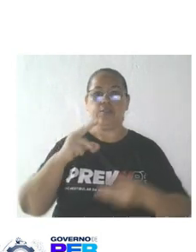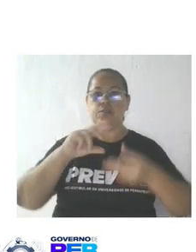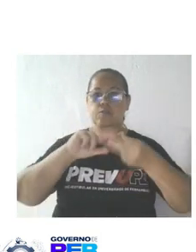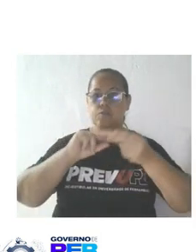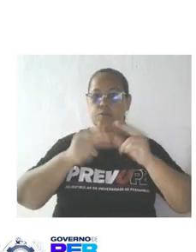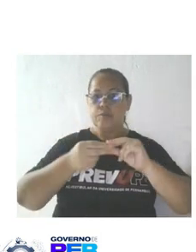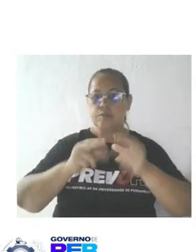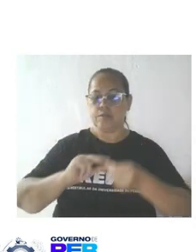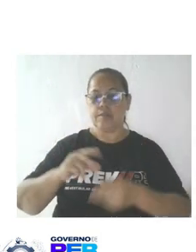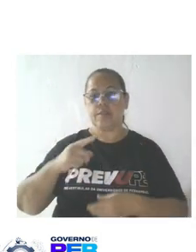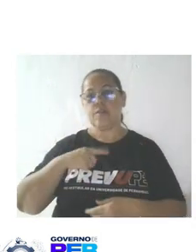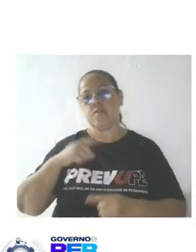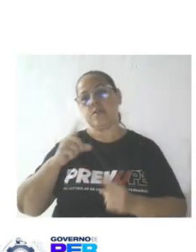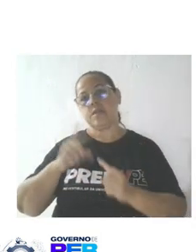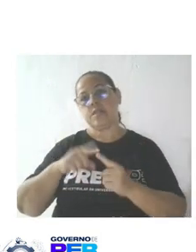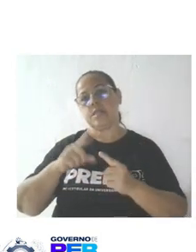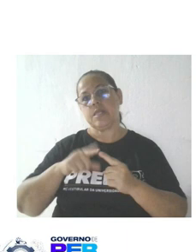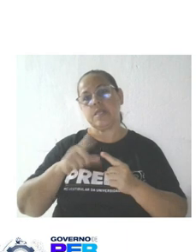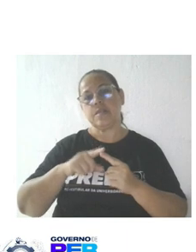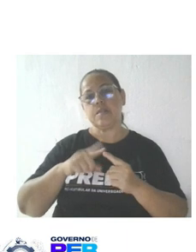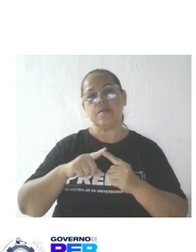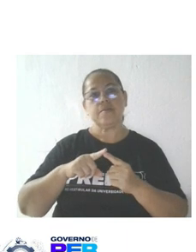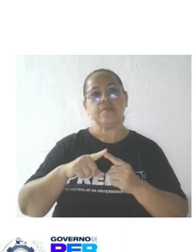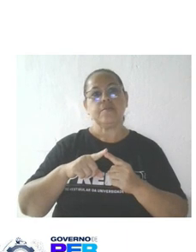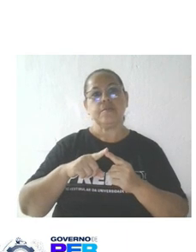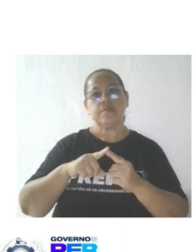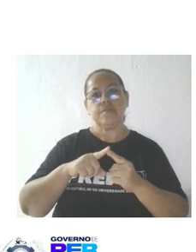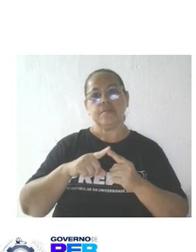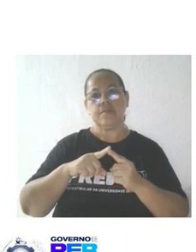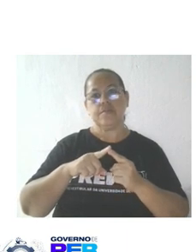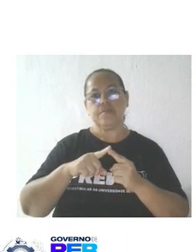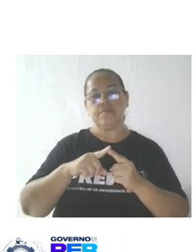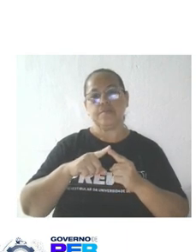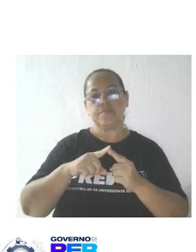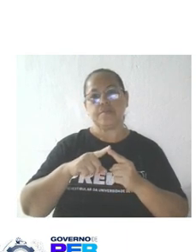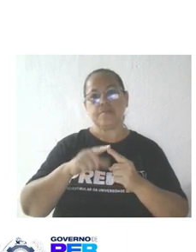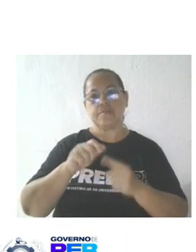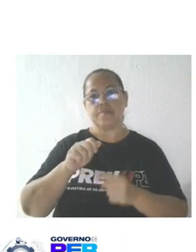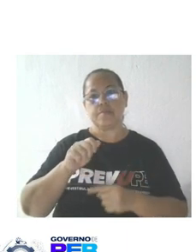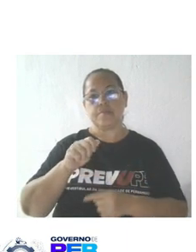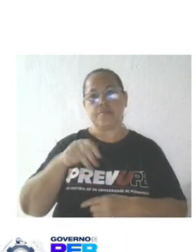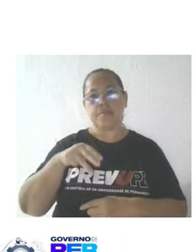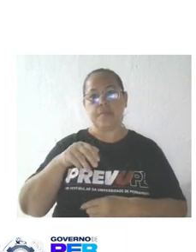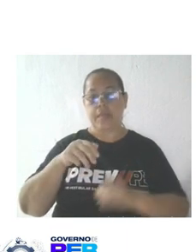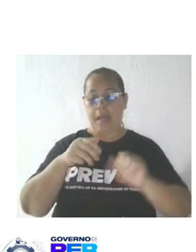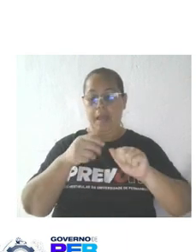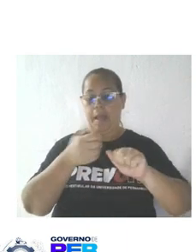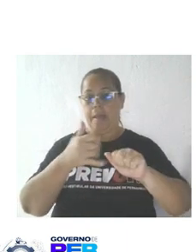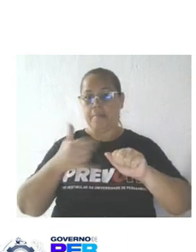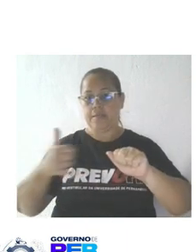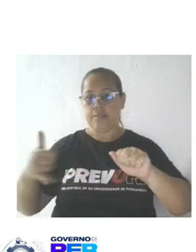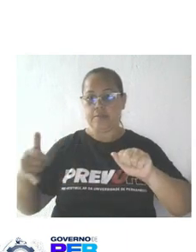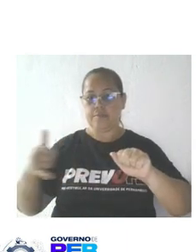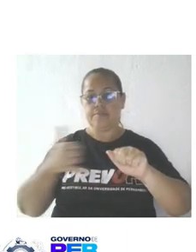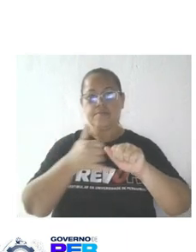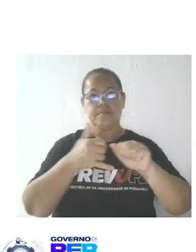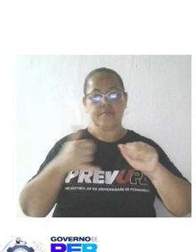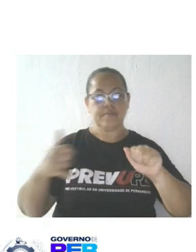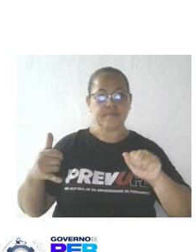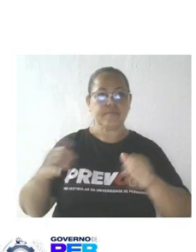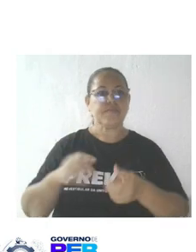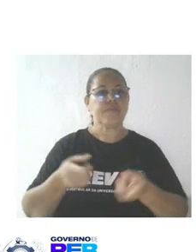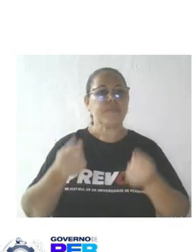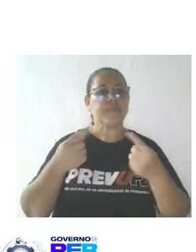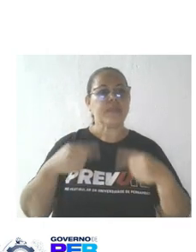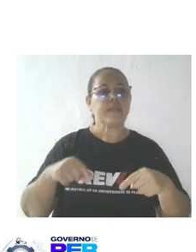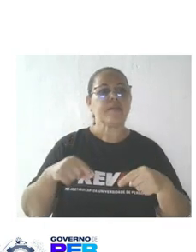um tipo de aminoácido. Letra E diz, adenina, timina, citosina, guanina e uracila são aminoácidos